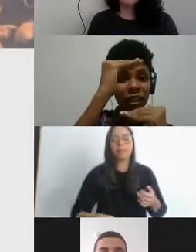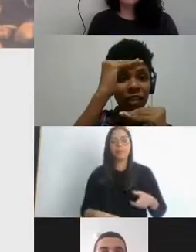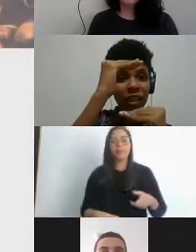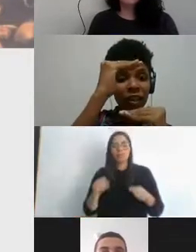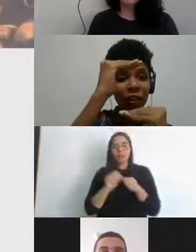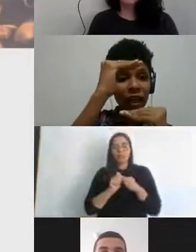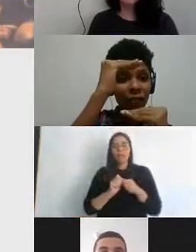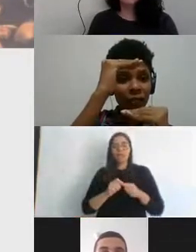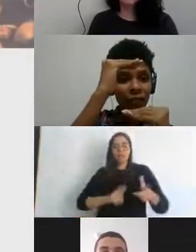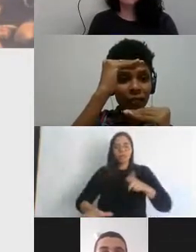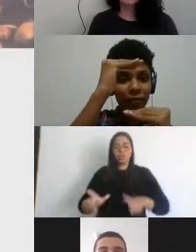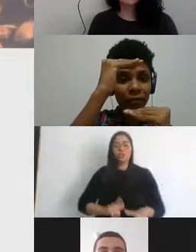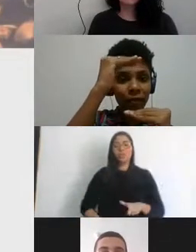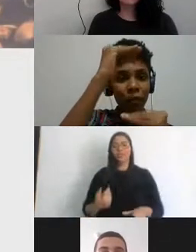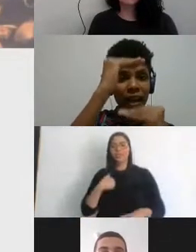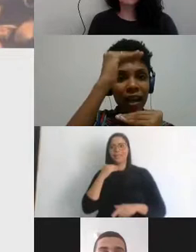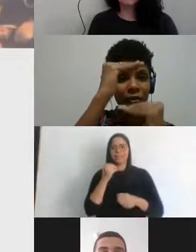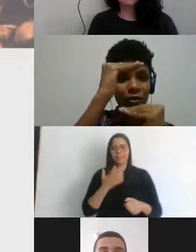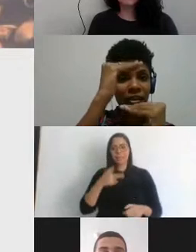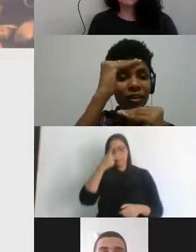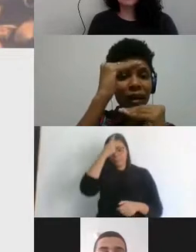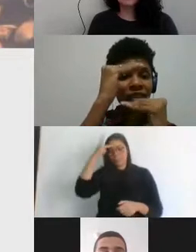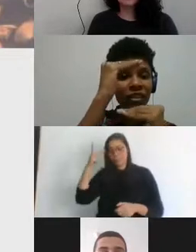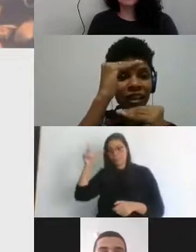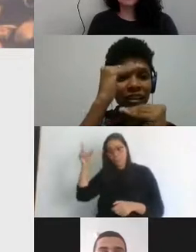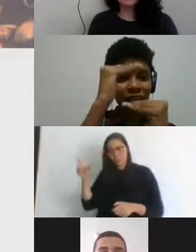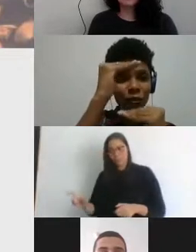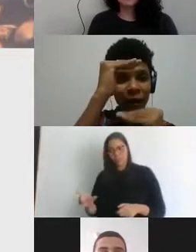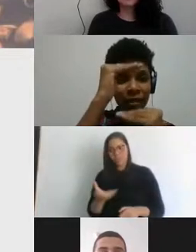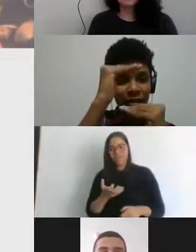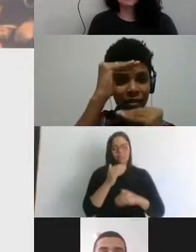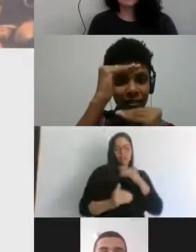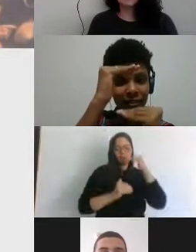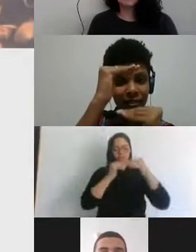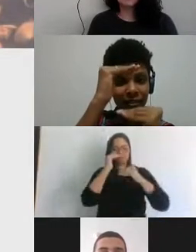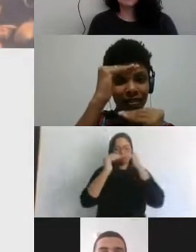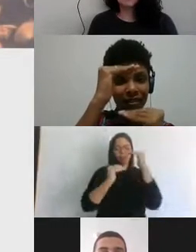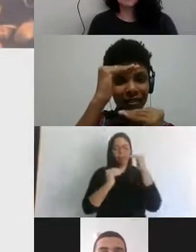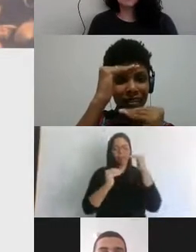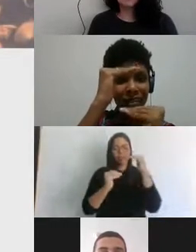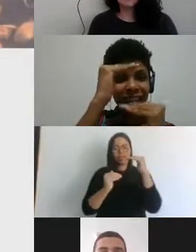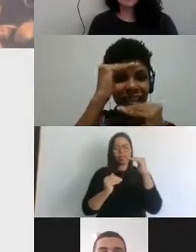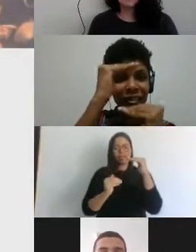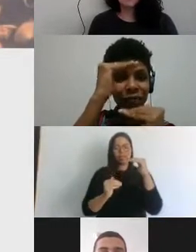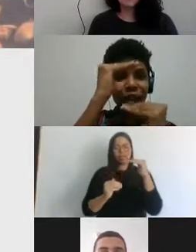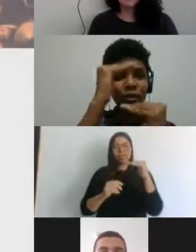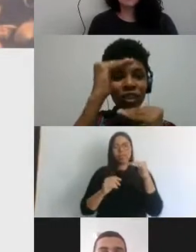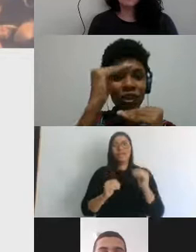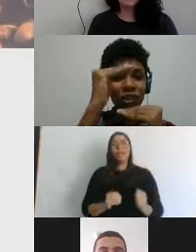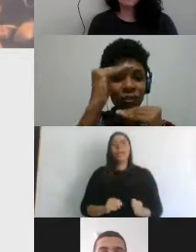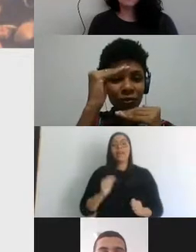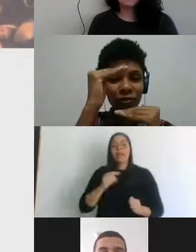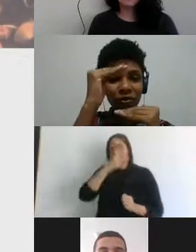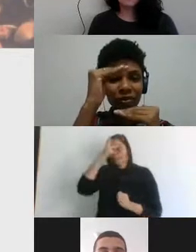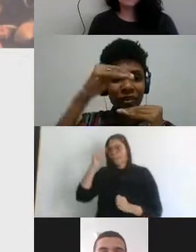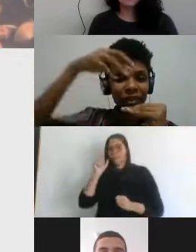querendo subir e de quem tá querendo mandar o meio são as médias lideranças do país é que fica